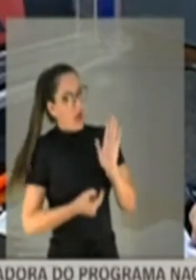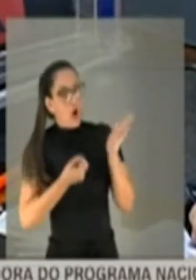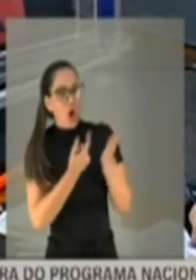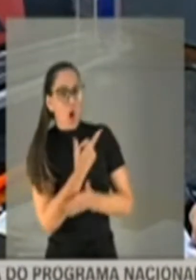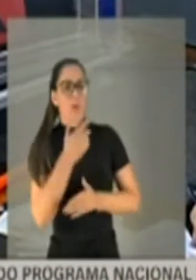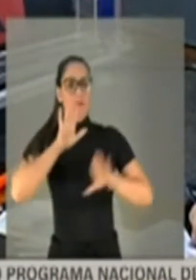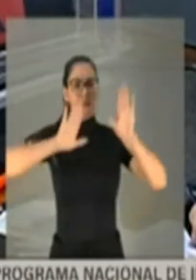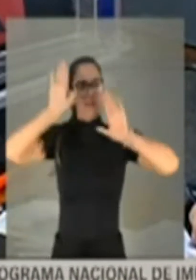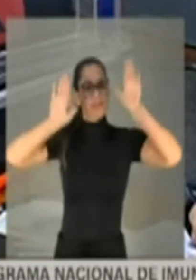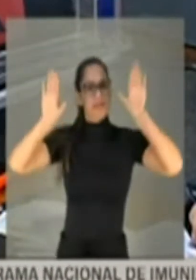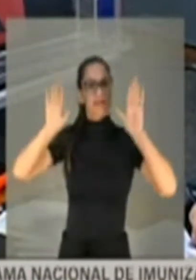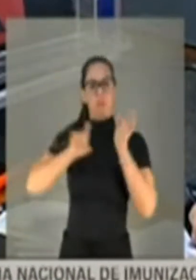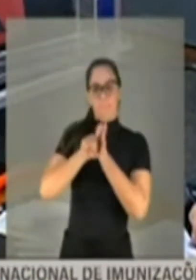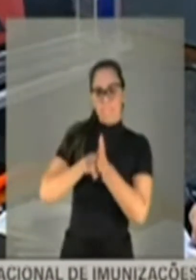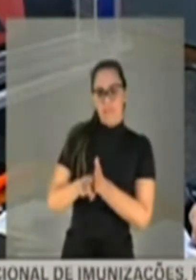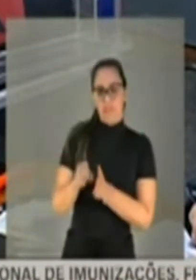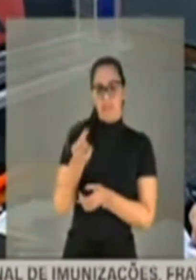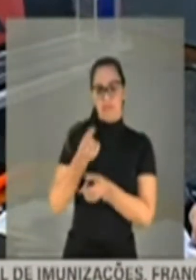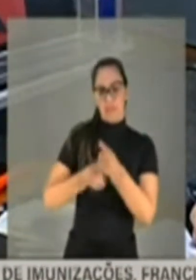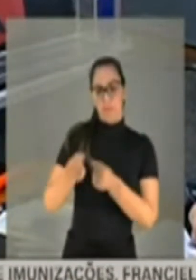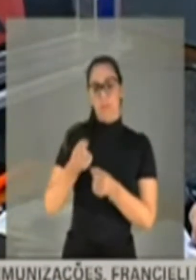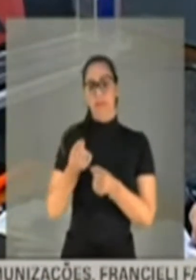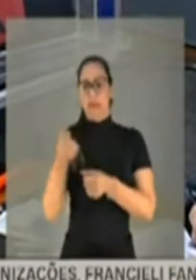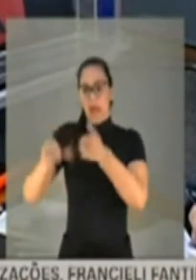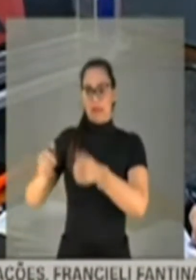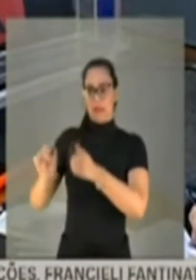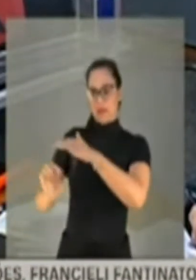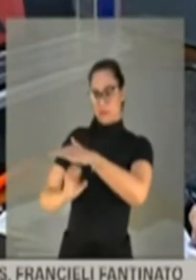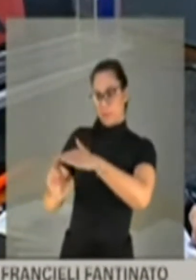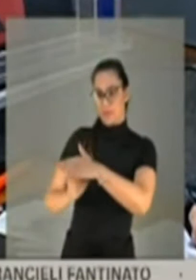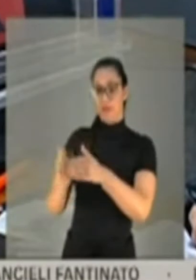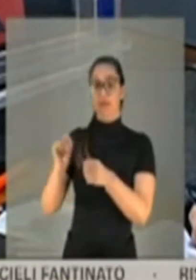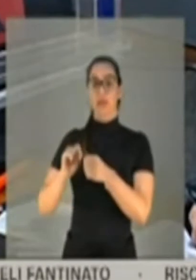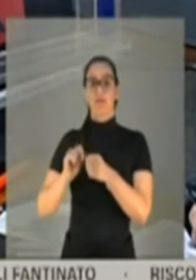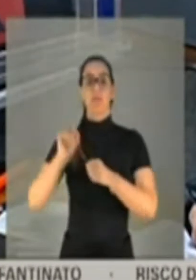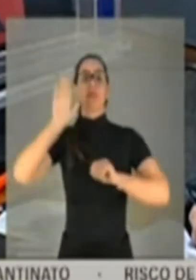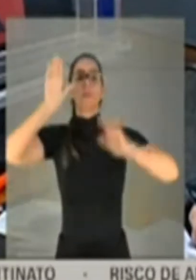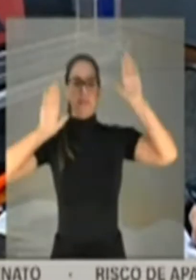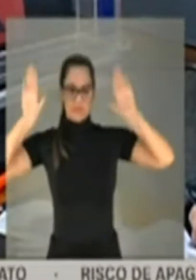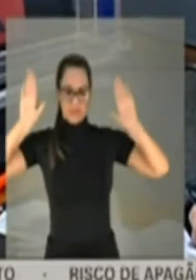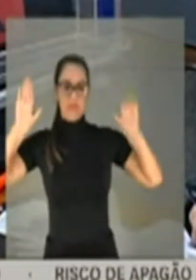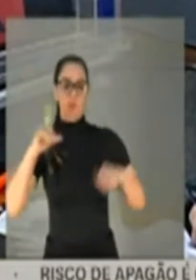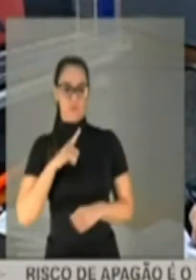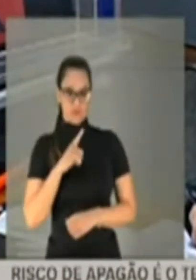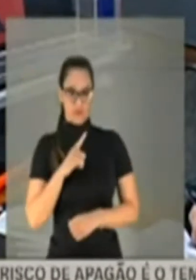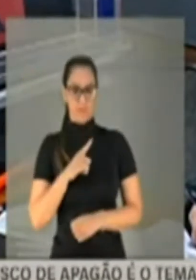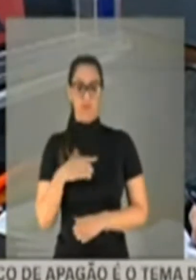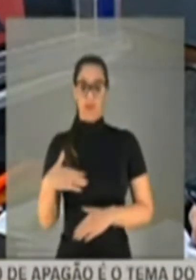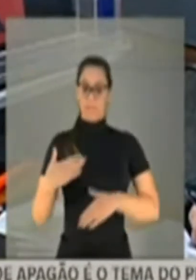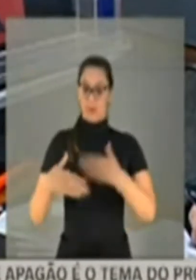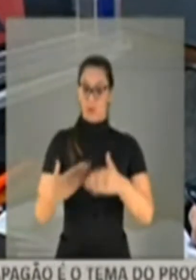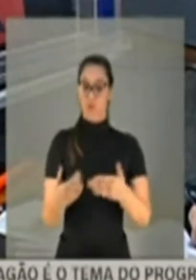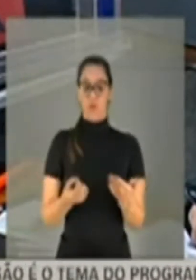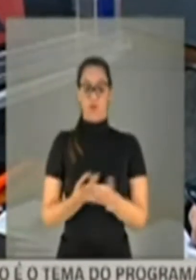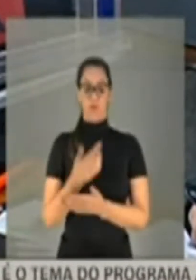licitação, pesquisa de preços, análise de regularidade das empresas e faz a licitação. Para proceder à